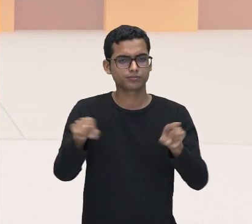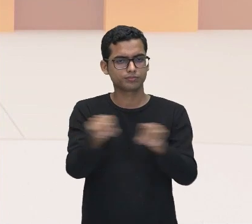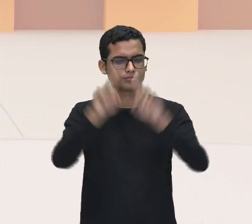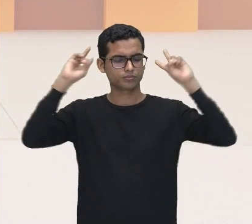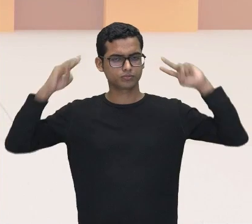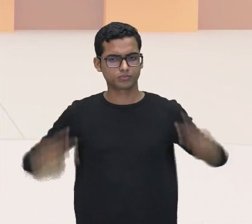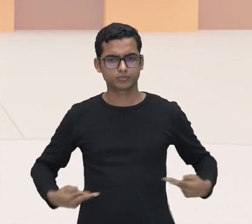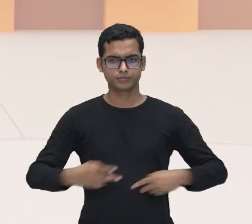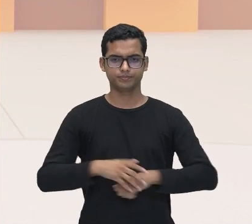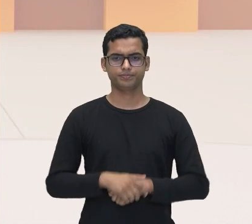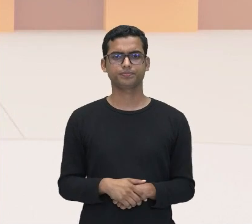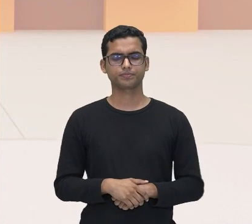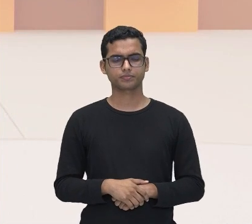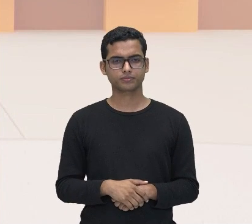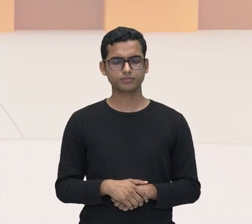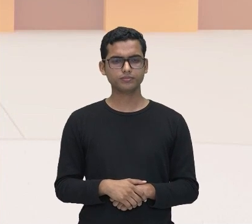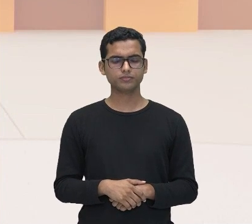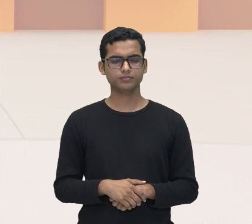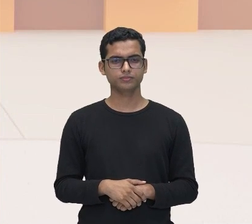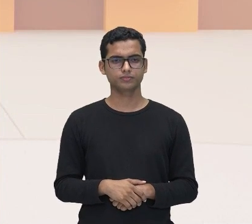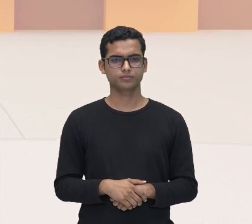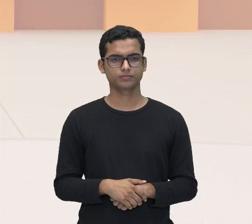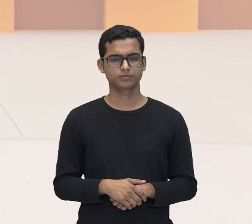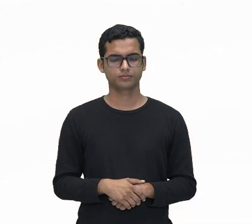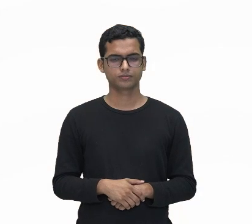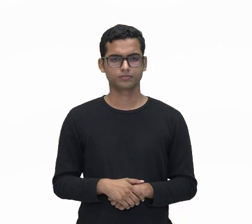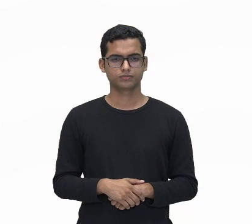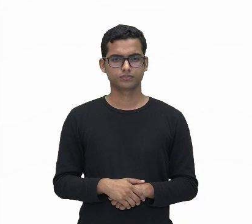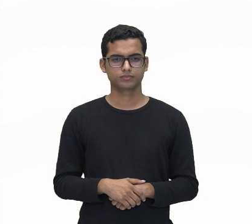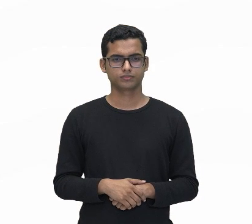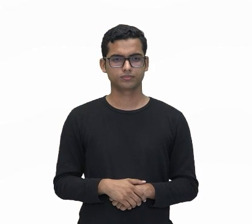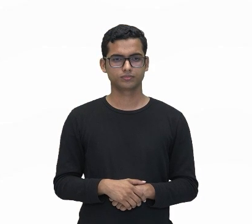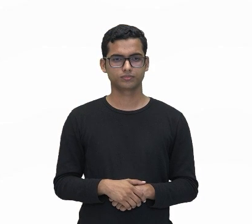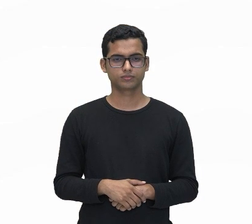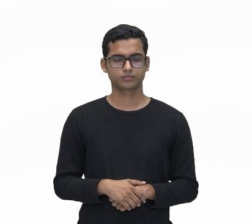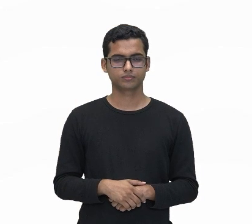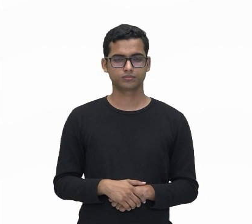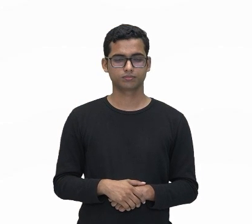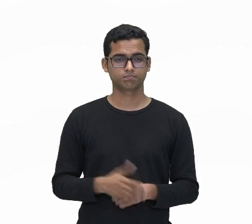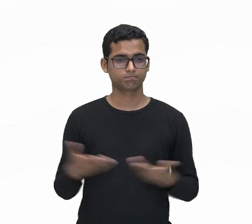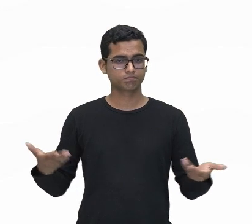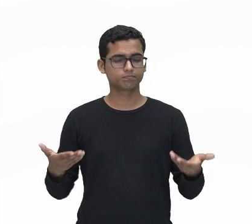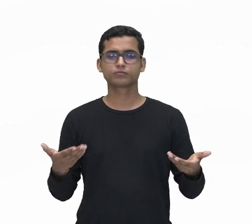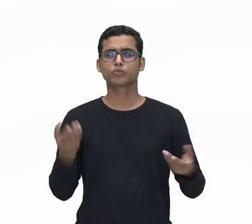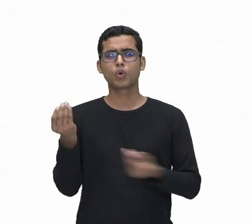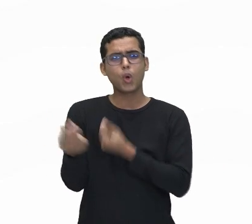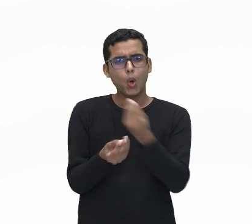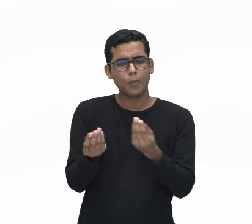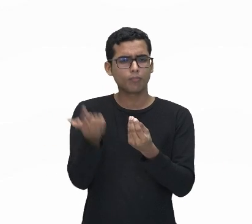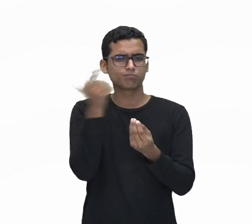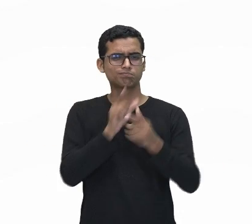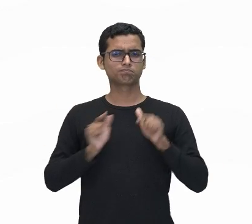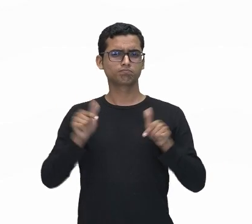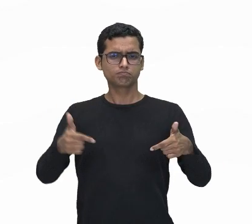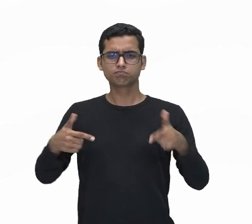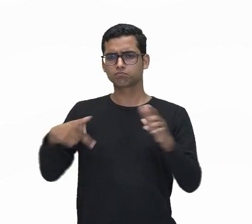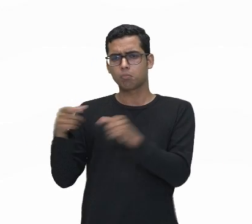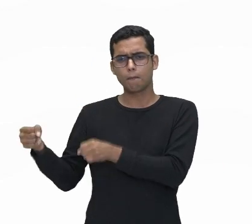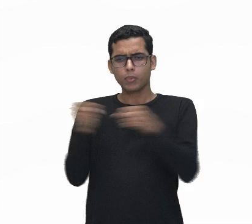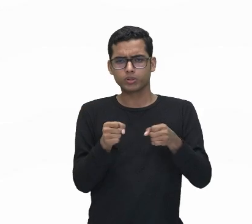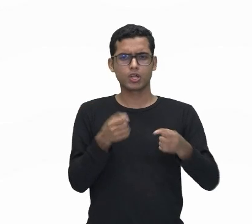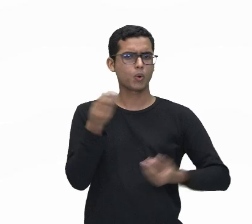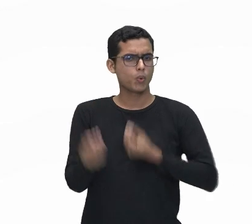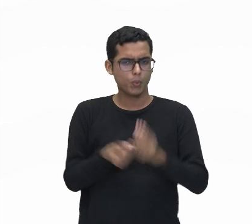bem. E aí nós vamos ver as formas, né, as formas de exercer o poder.